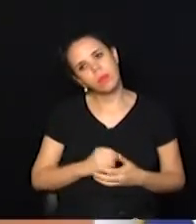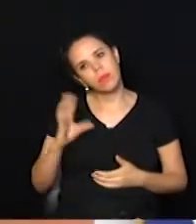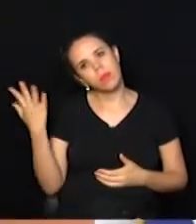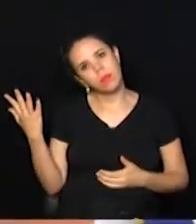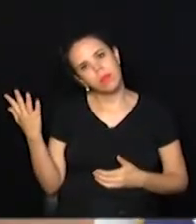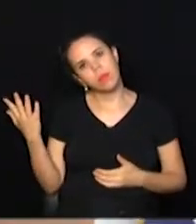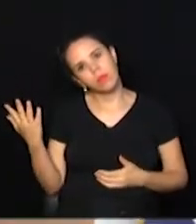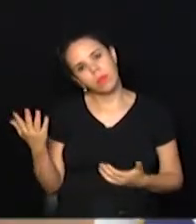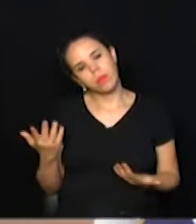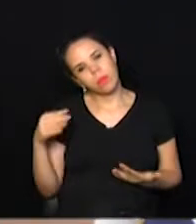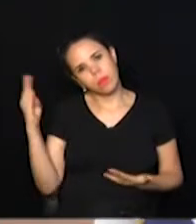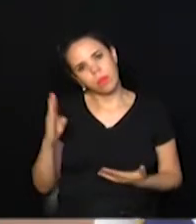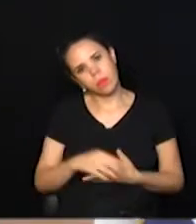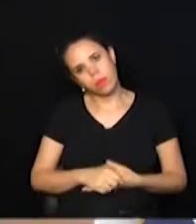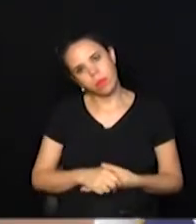isso que está acontecendo no Brasil.